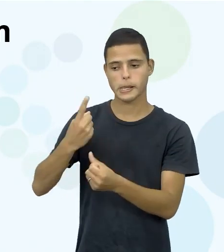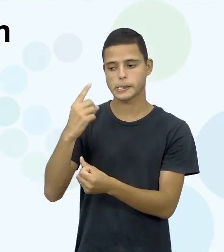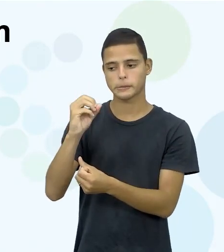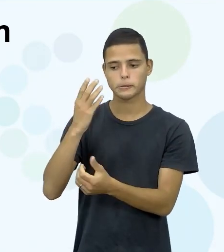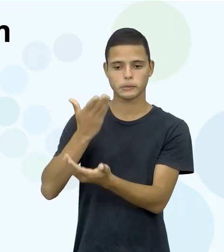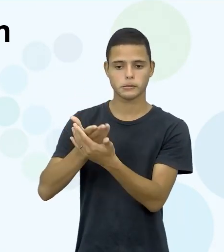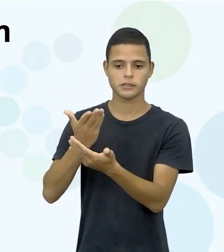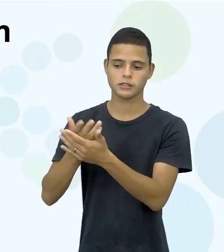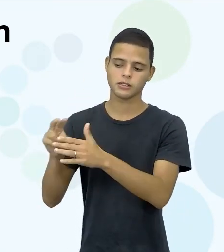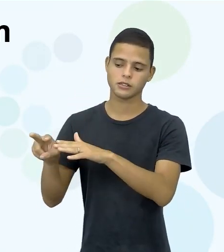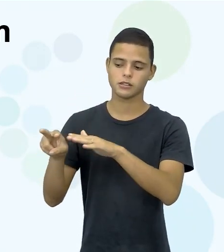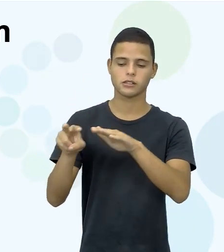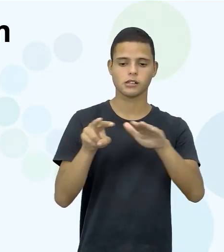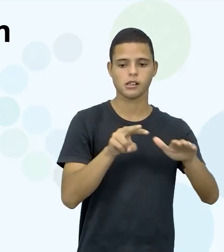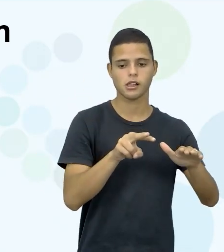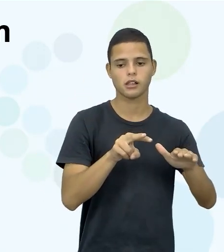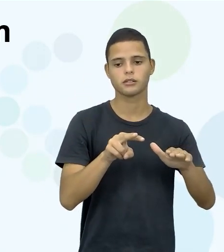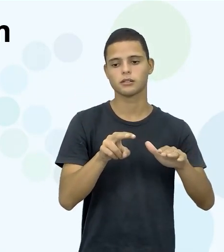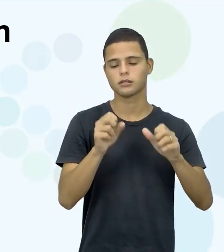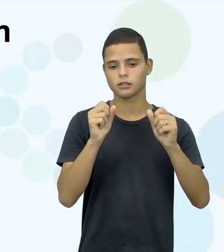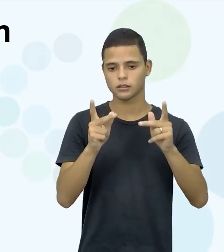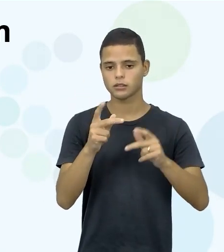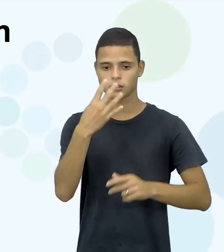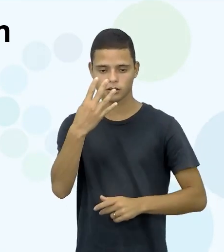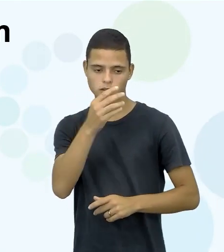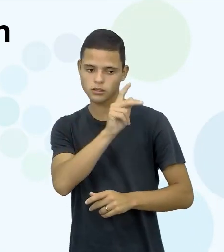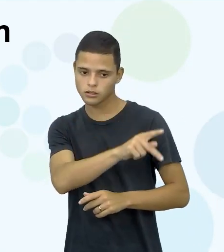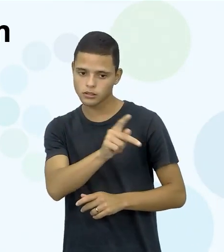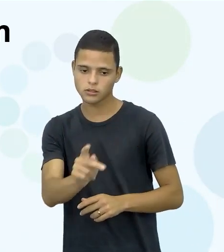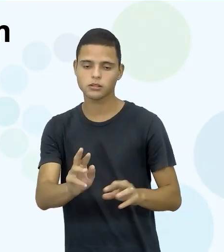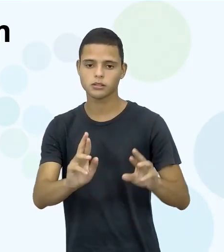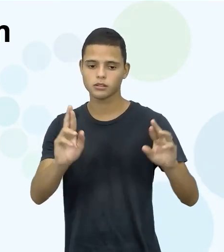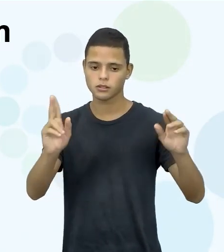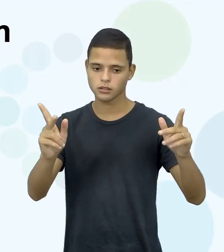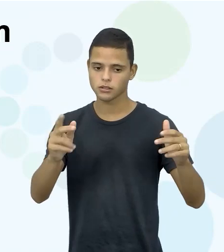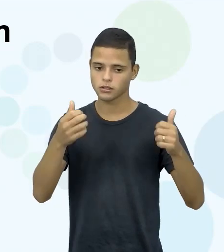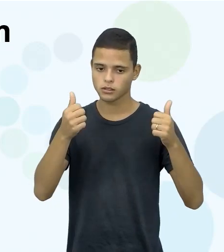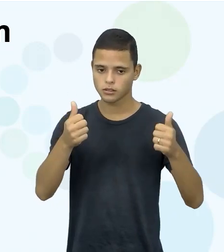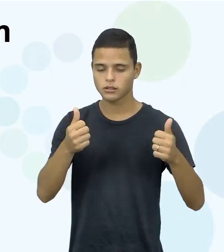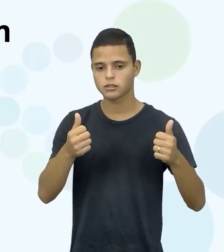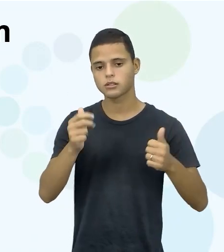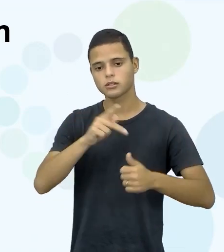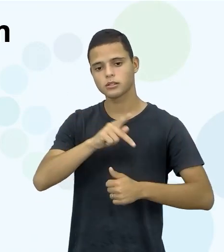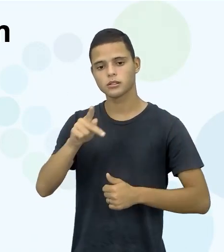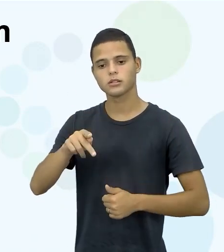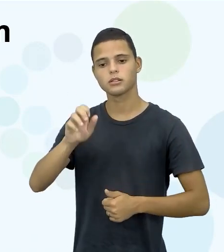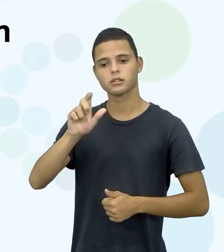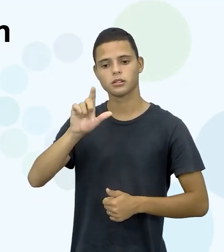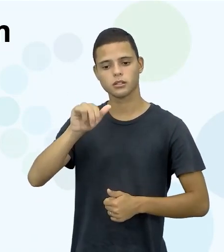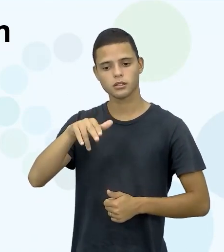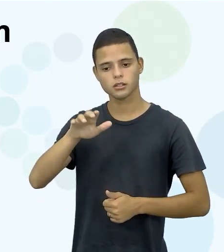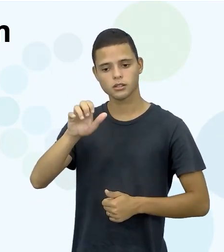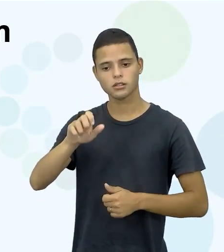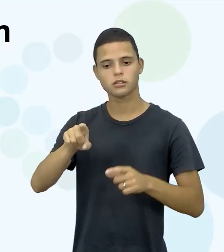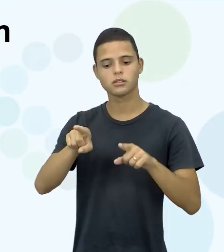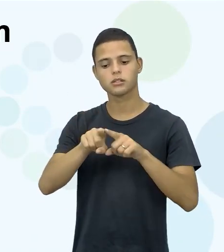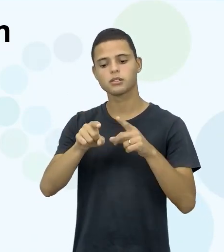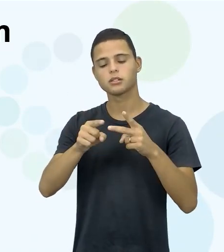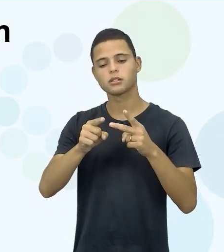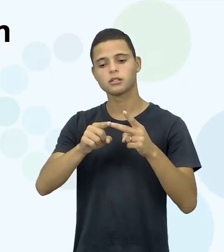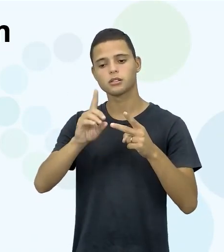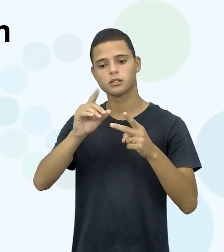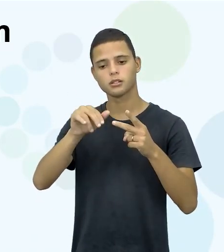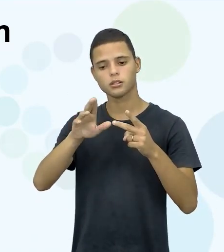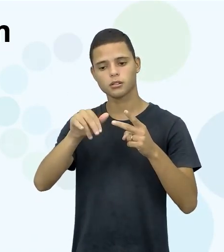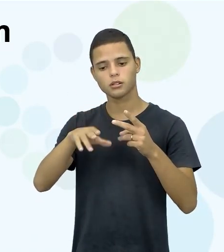aulas semanais aí, contemplando 4 professores diferentes, né? Pra gente aqui é a professora Ilana, o professor Tony, a professora